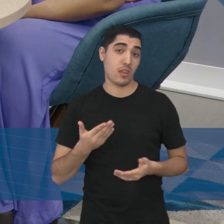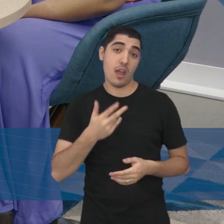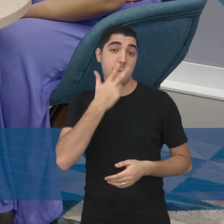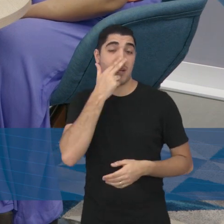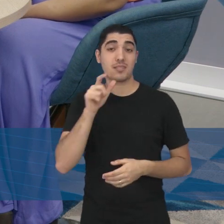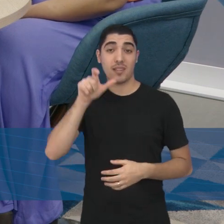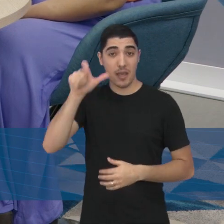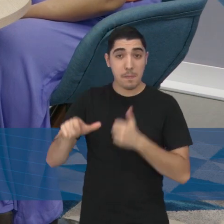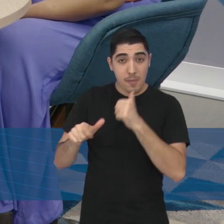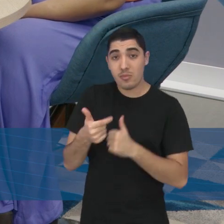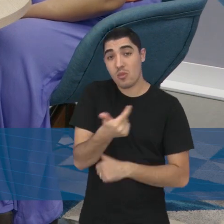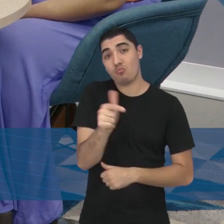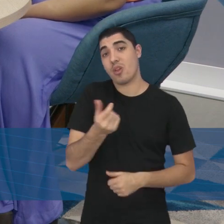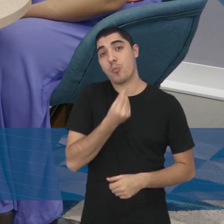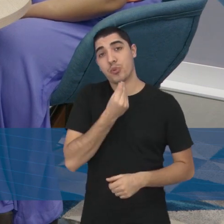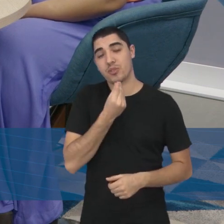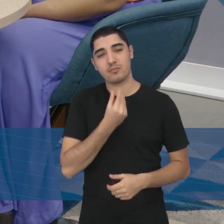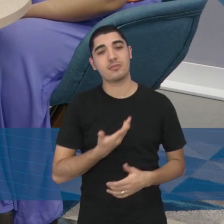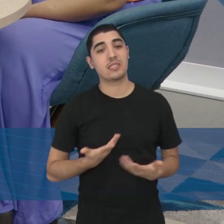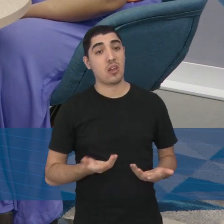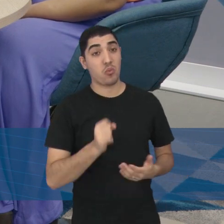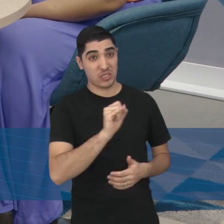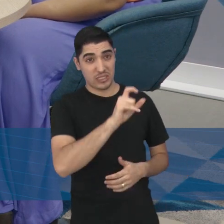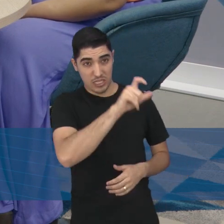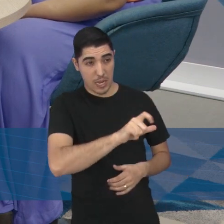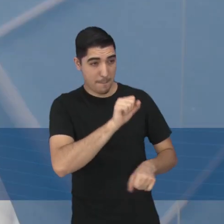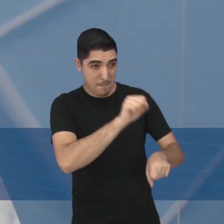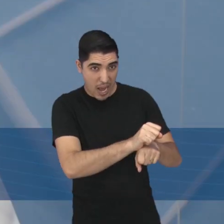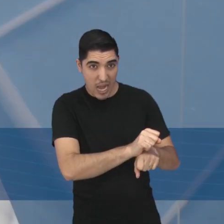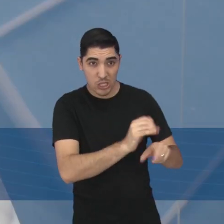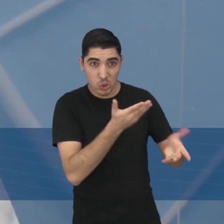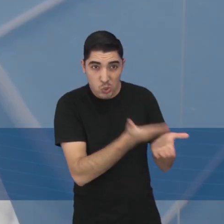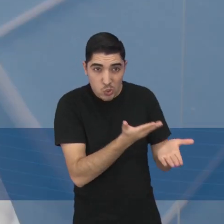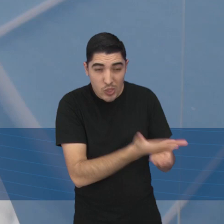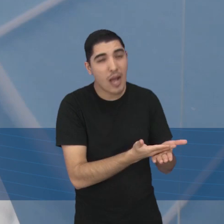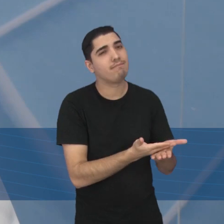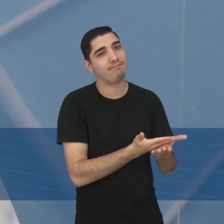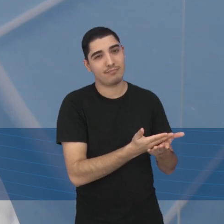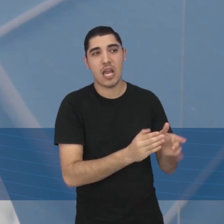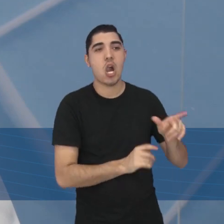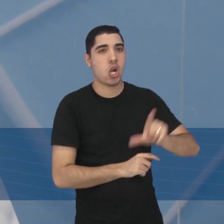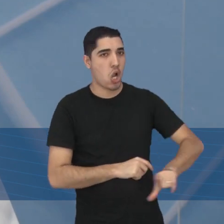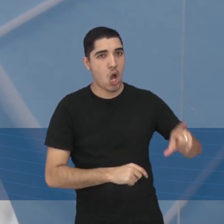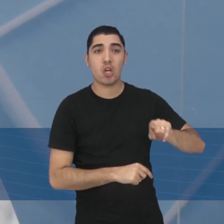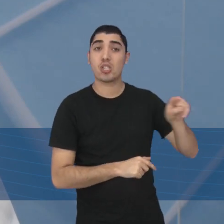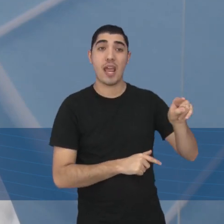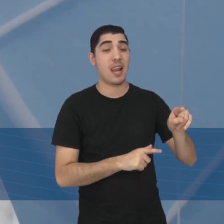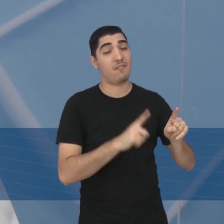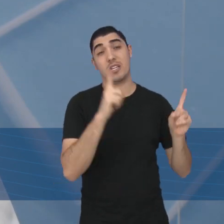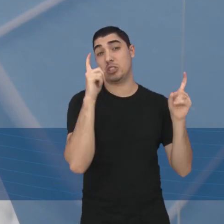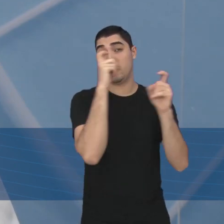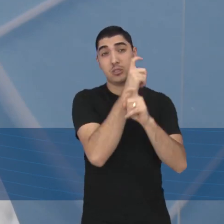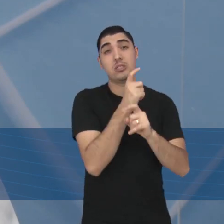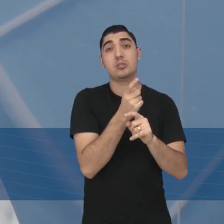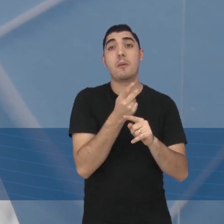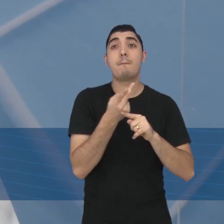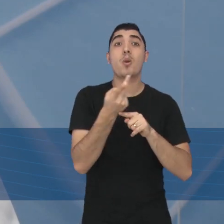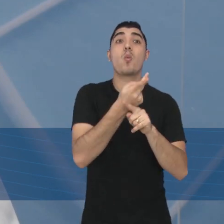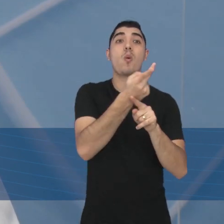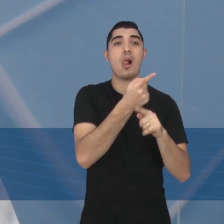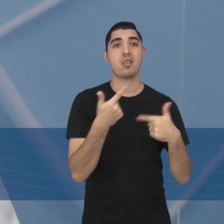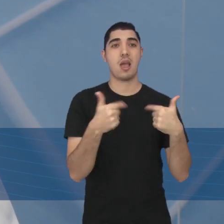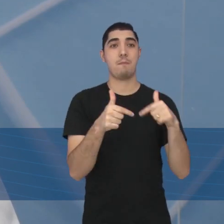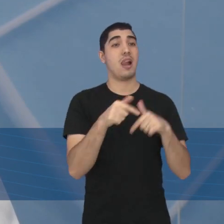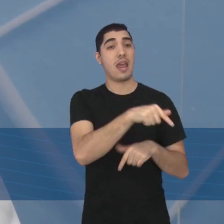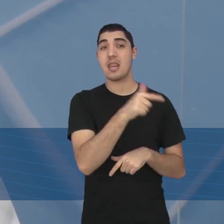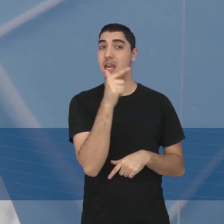ficar sem oportunidades. Ela parando de estudar, logicamente ela vai conseguir subempregos, né? Vai ficar difícil dela conseguir